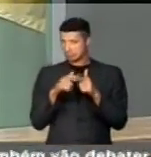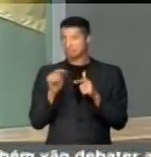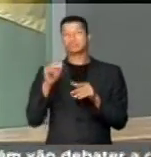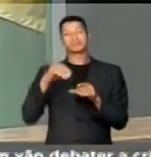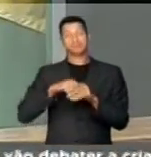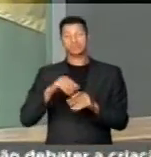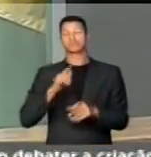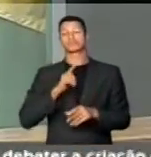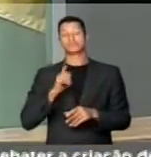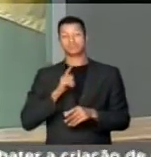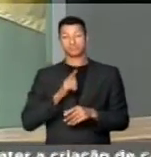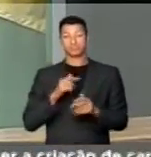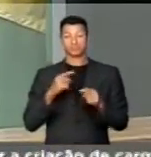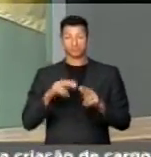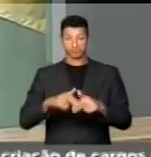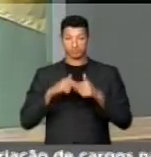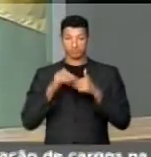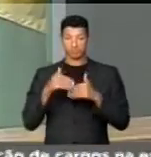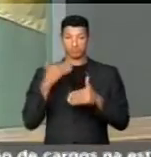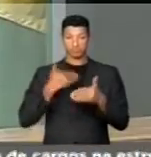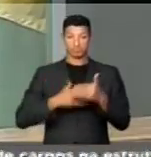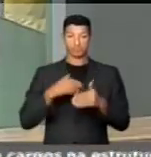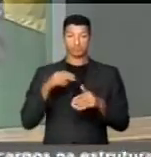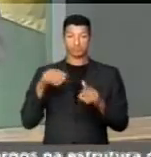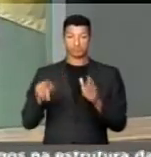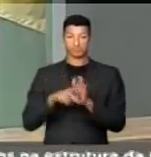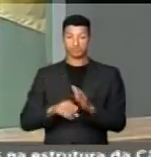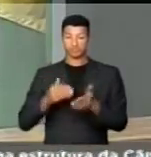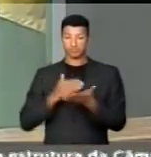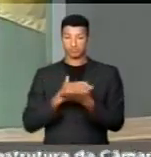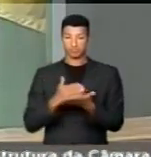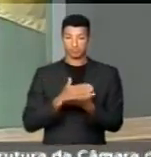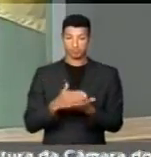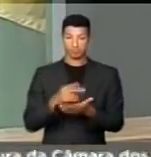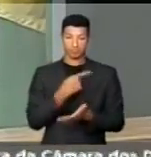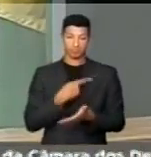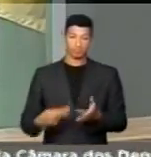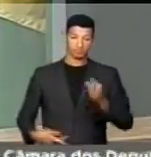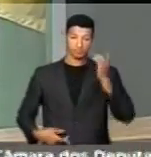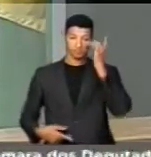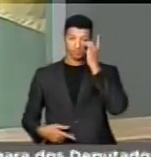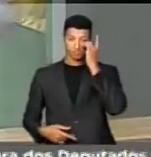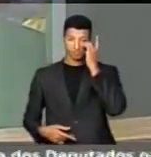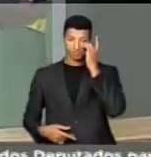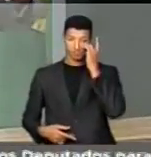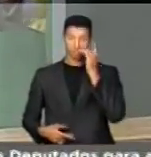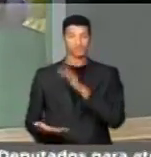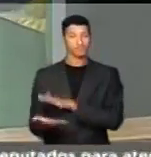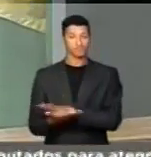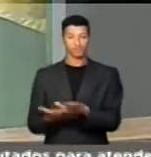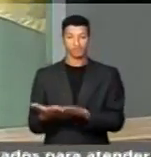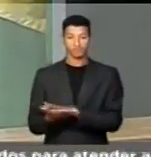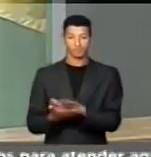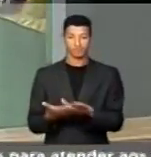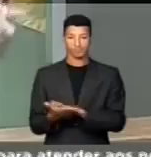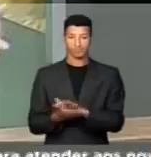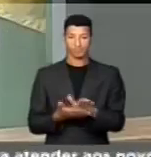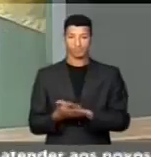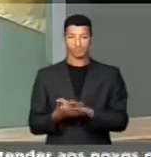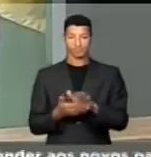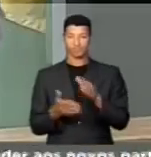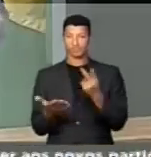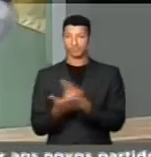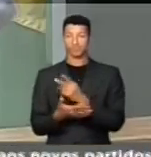se esconde por trás dessa nefasta iniciativa da presidente da República. Nada de